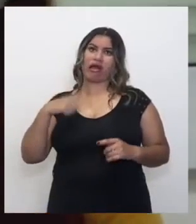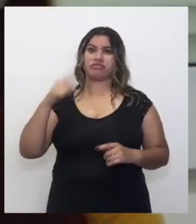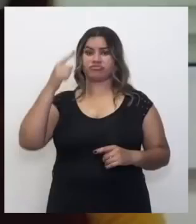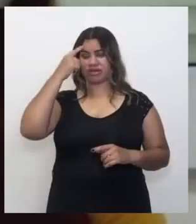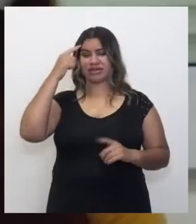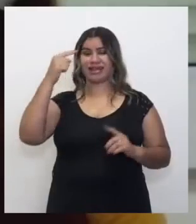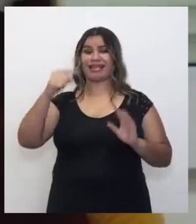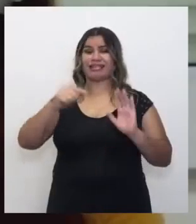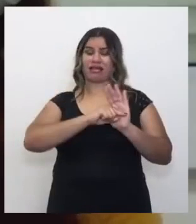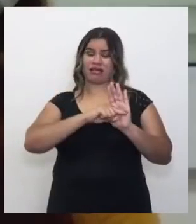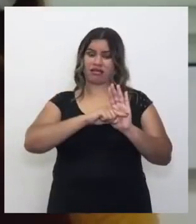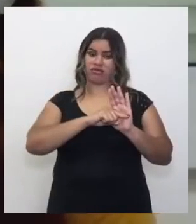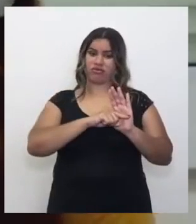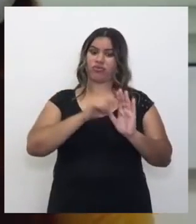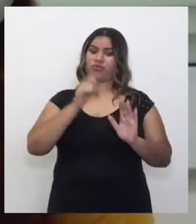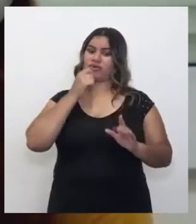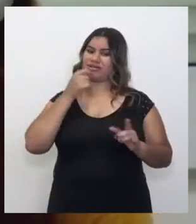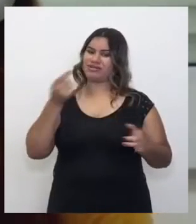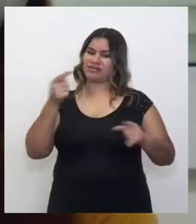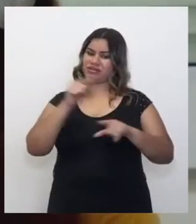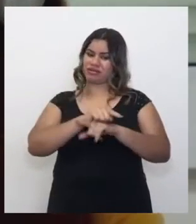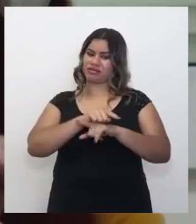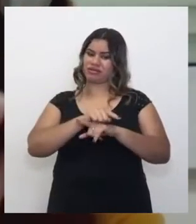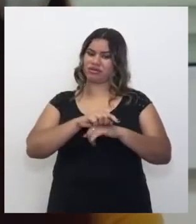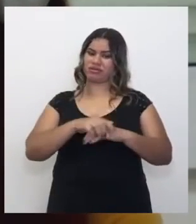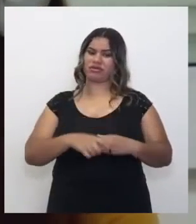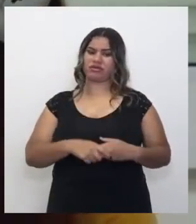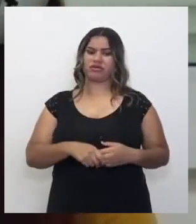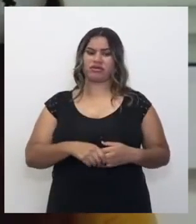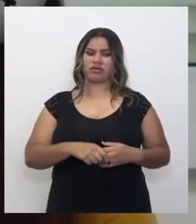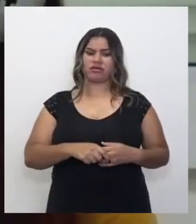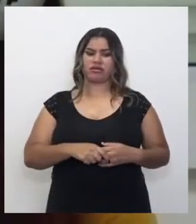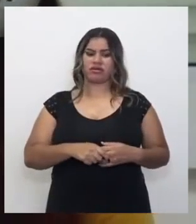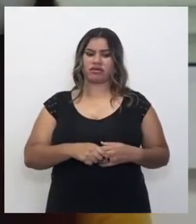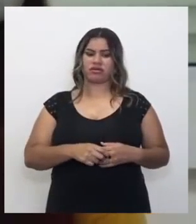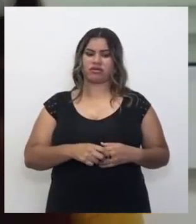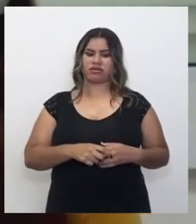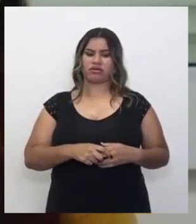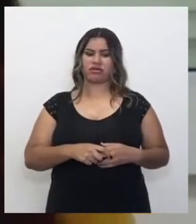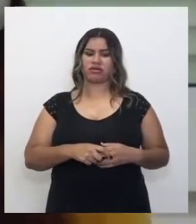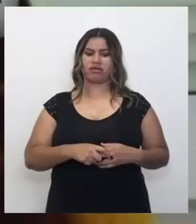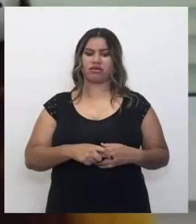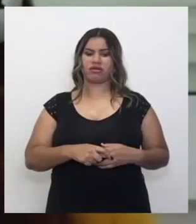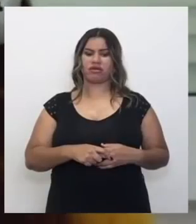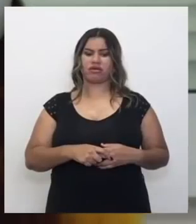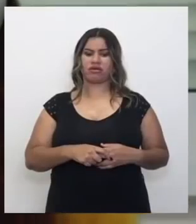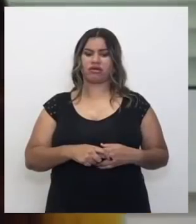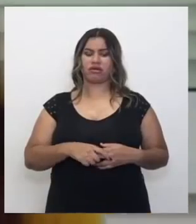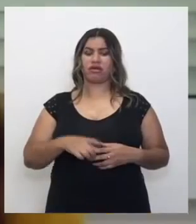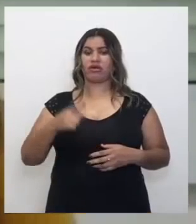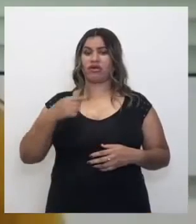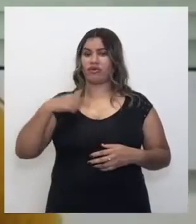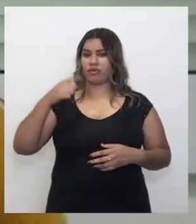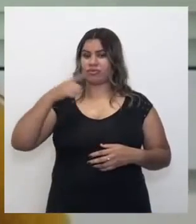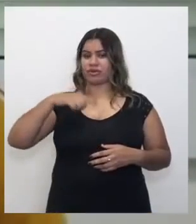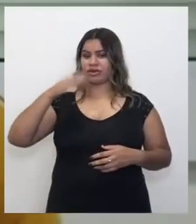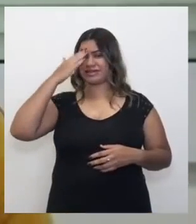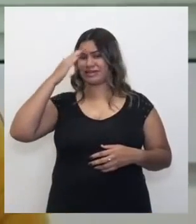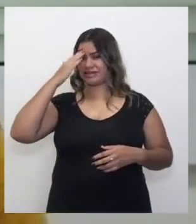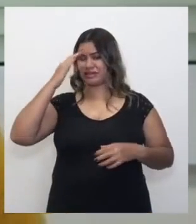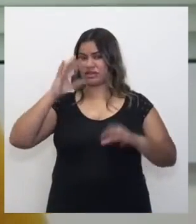partir do contrário. Vamos entender a genericidade, vamos entender